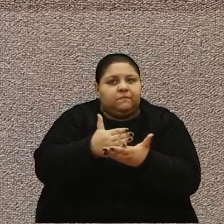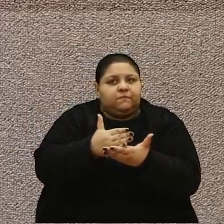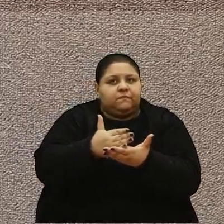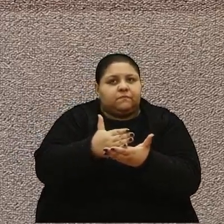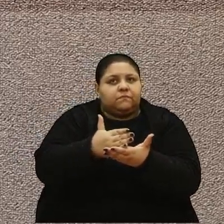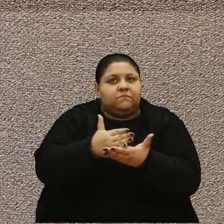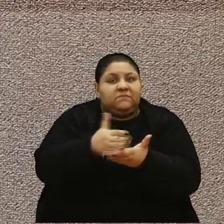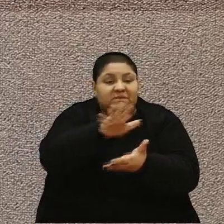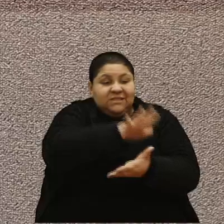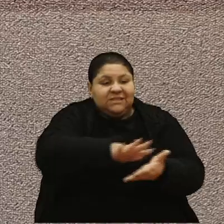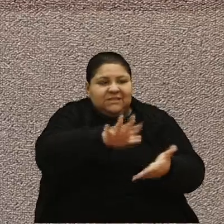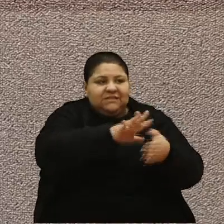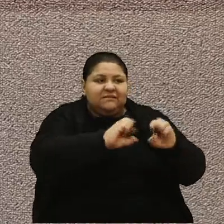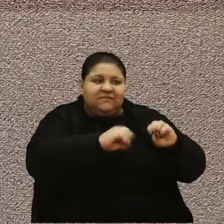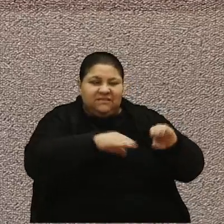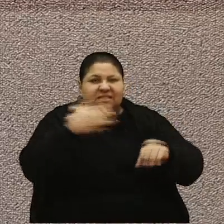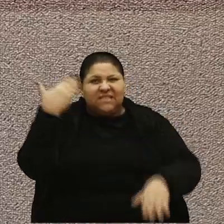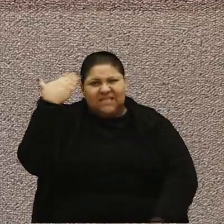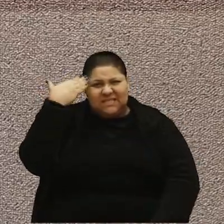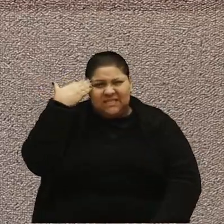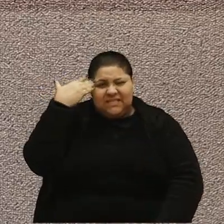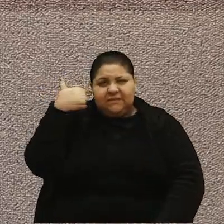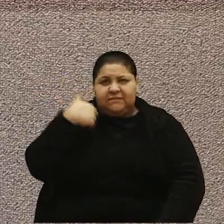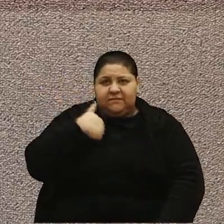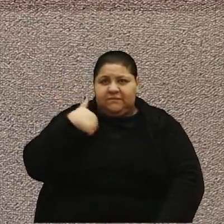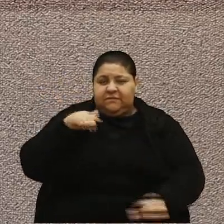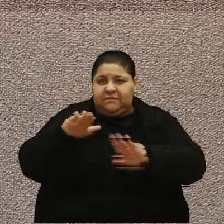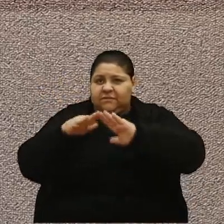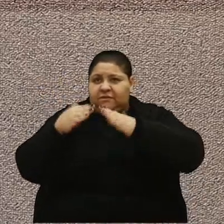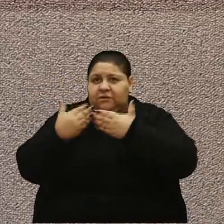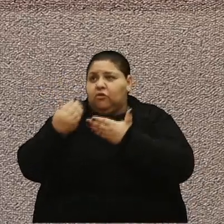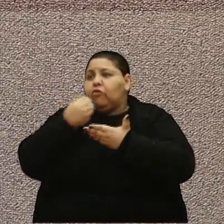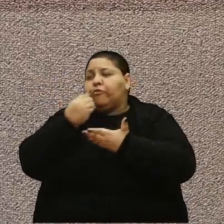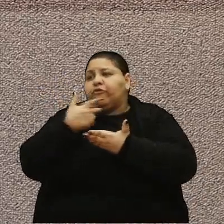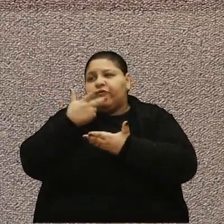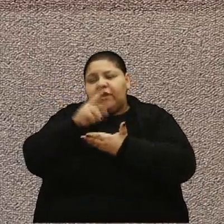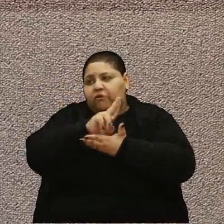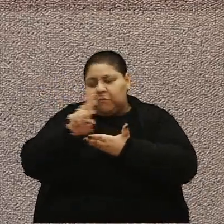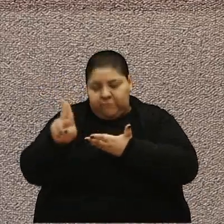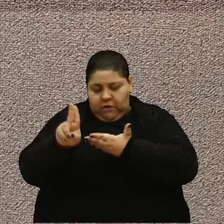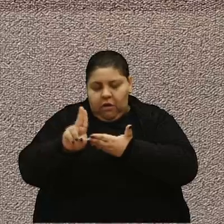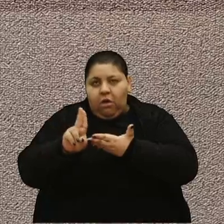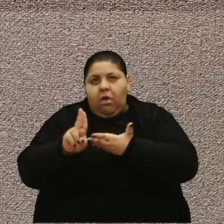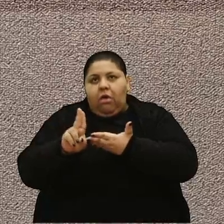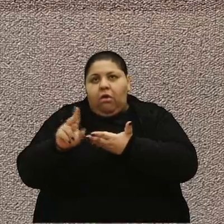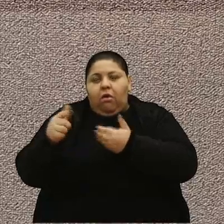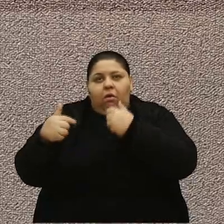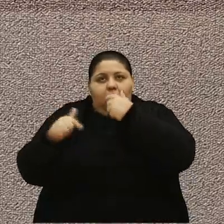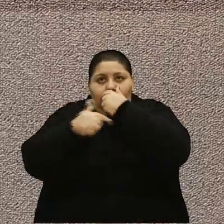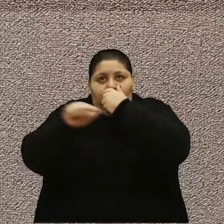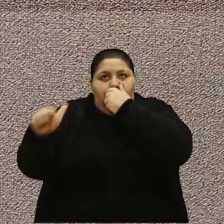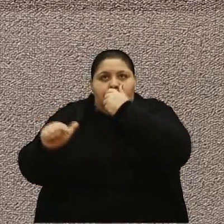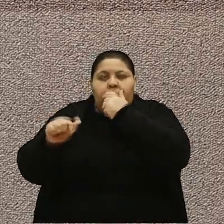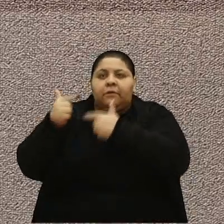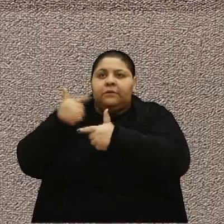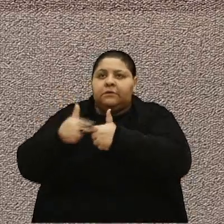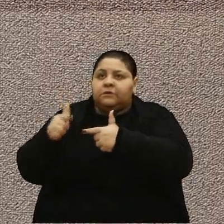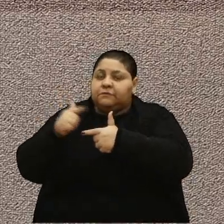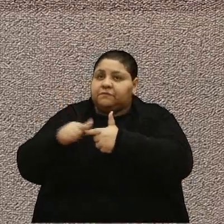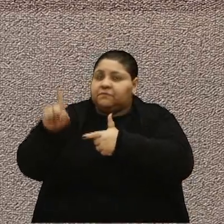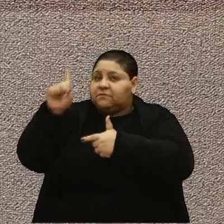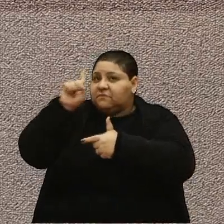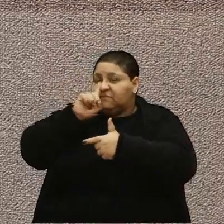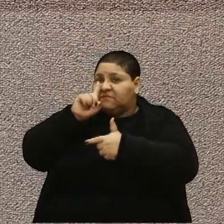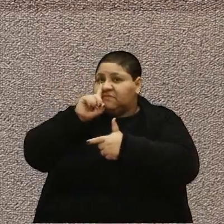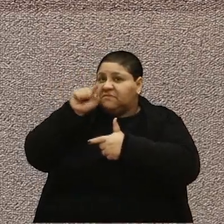pela educação. Sabe que esses dias eu fui numa escola, óbvio que eu não vou dizer qual escola que eu fui, e eu vou citar uma outra situação, eu fiz aquela mãe e